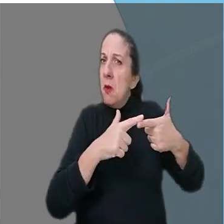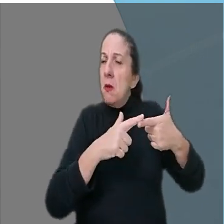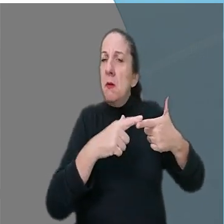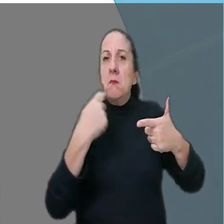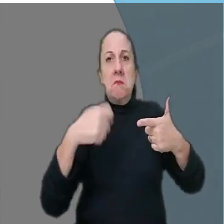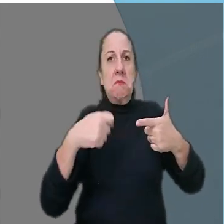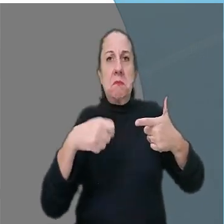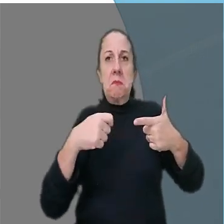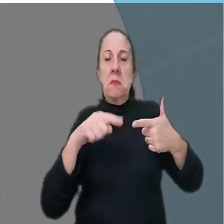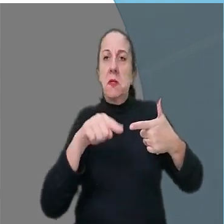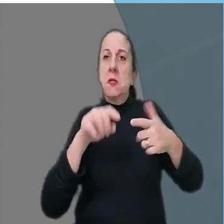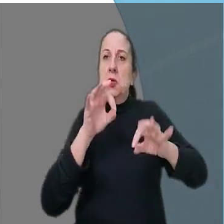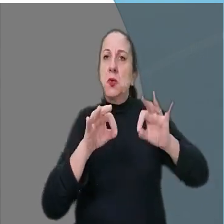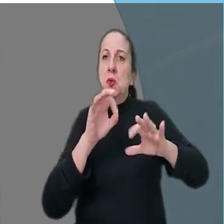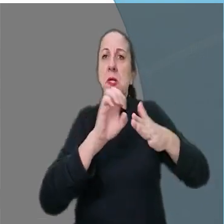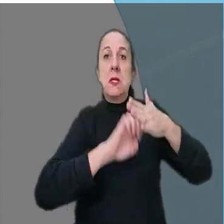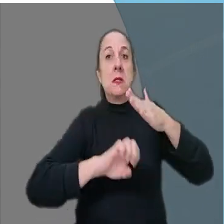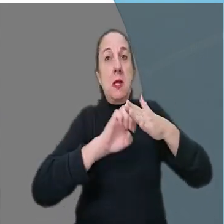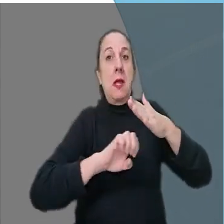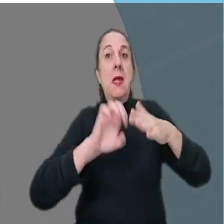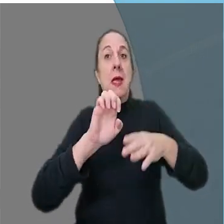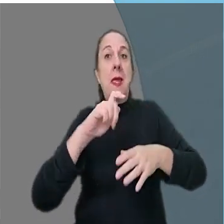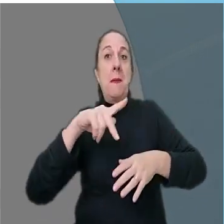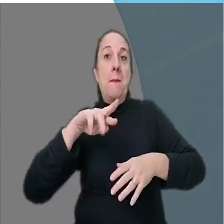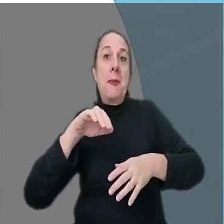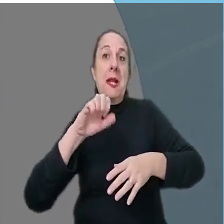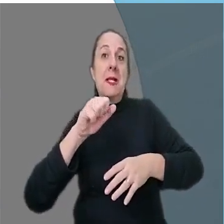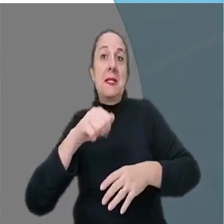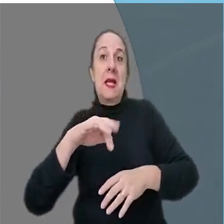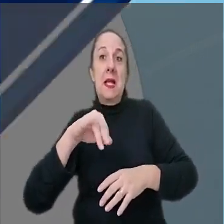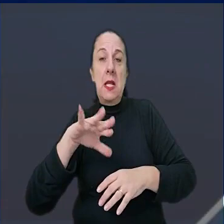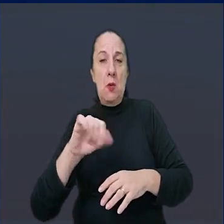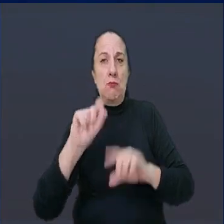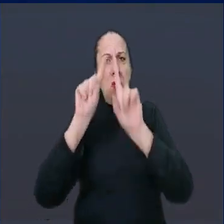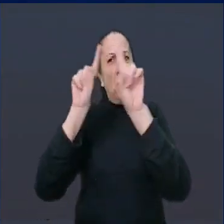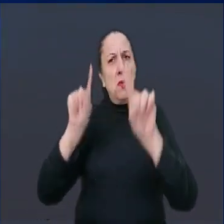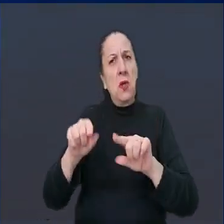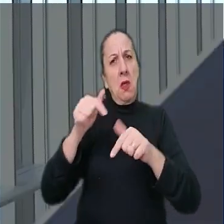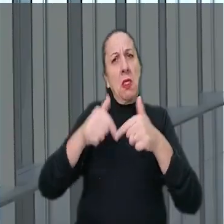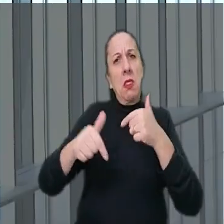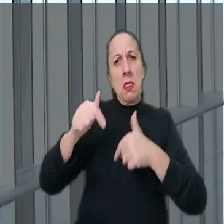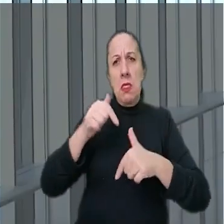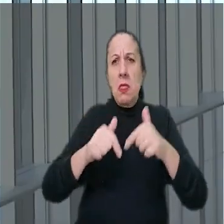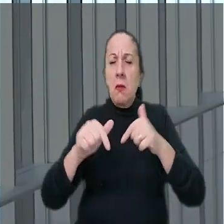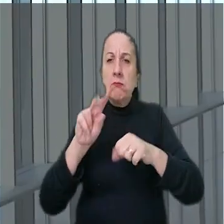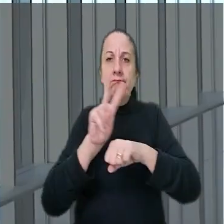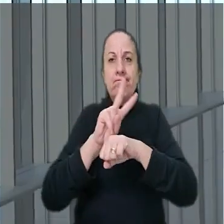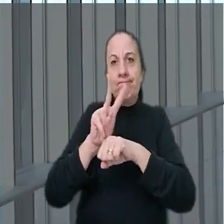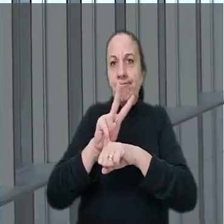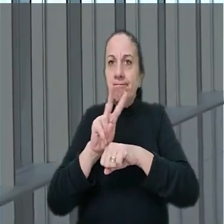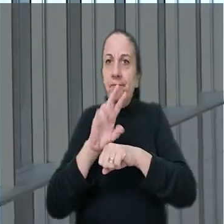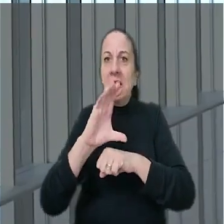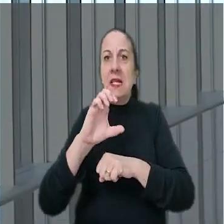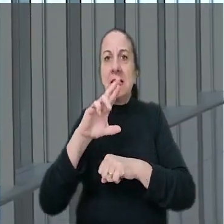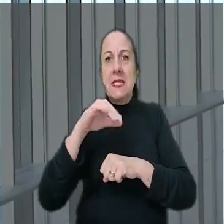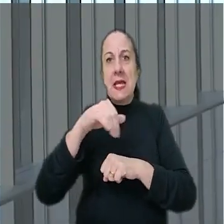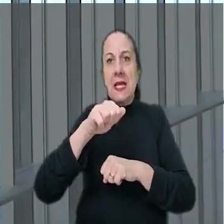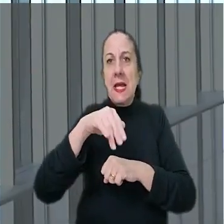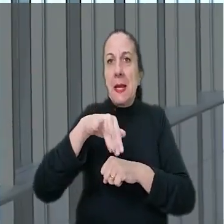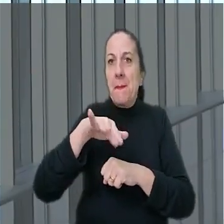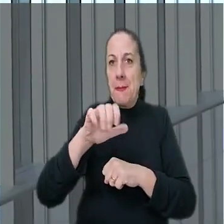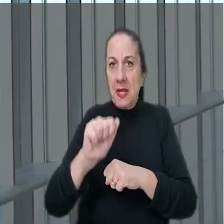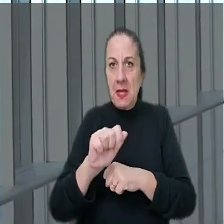nessa situação deve ser habilitada no juízo empresarial. O empregado trabalhava como conferente